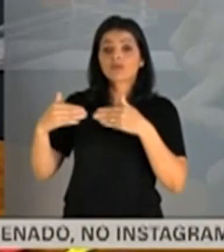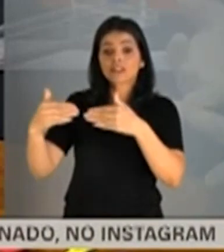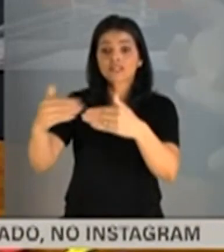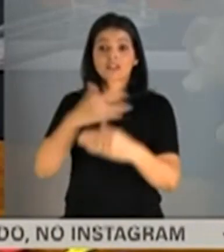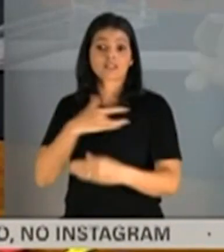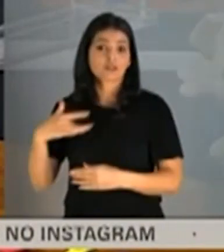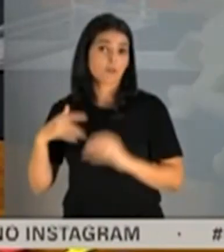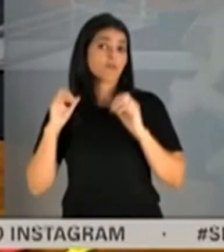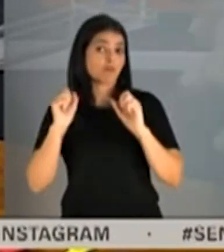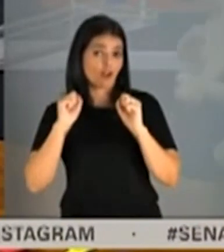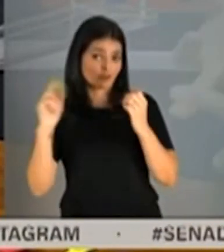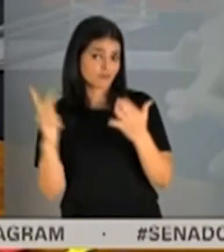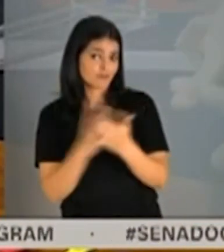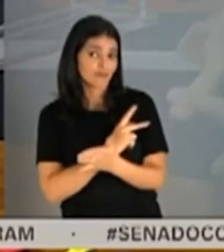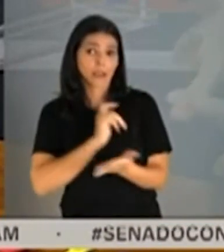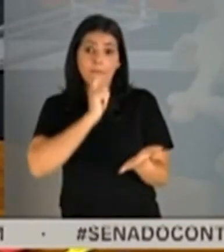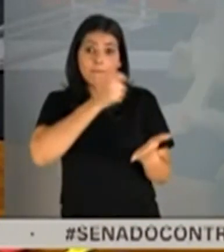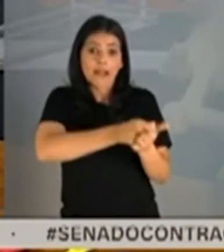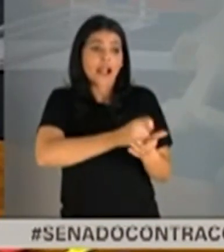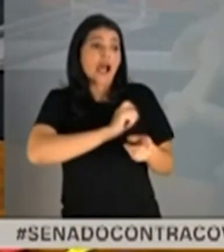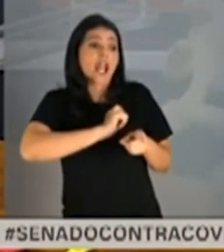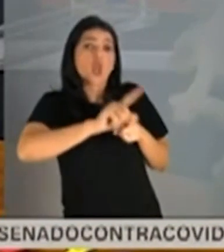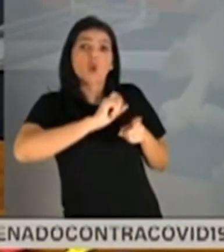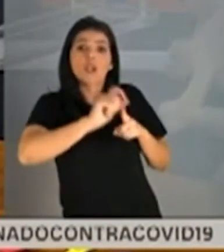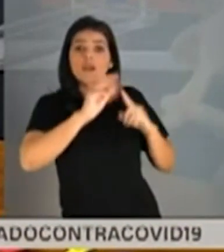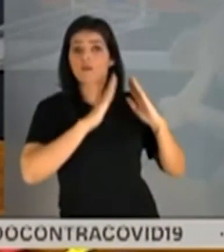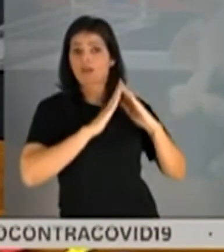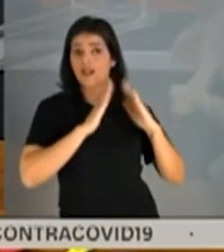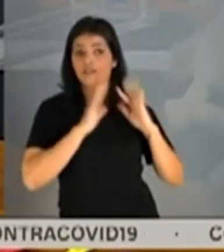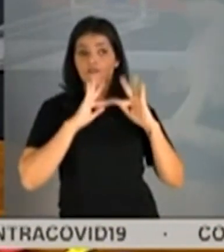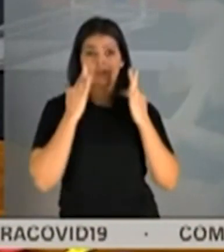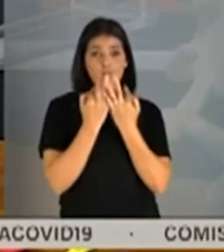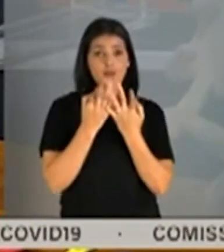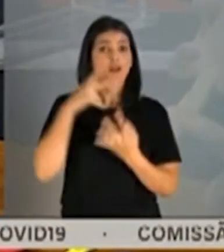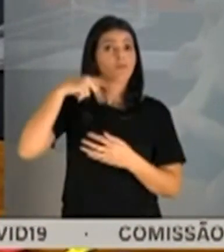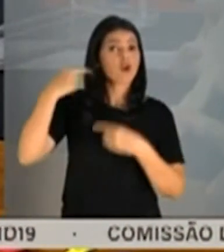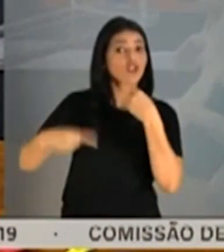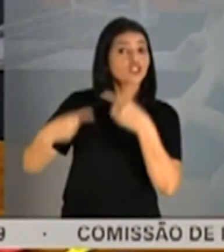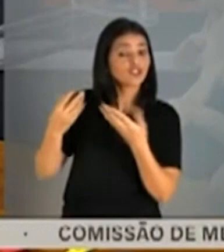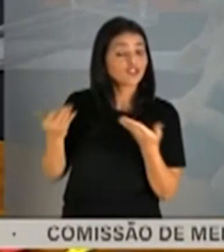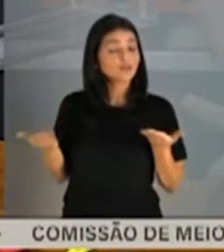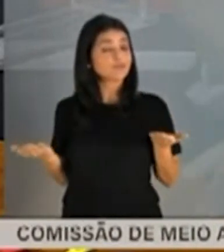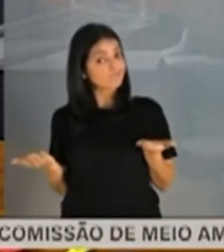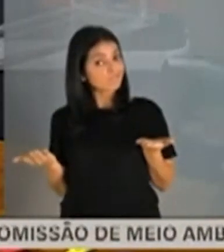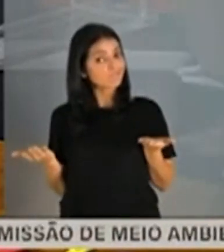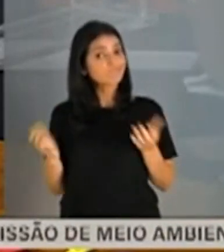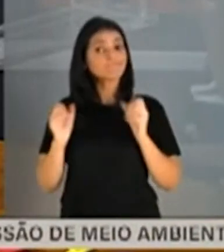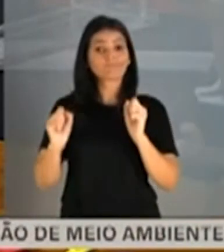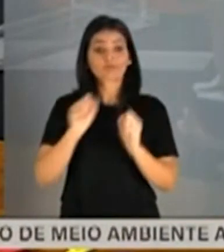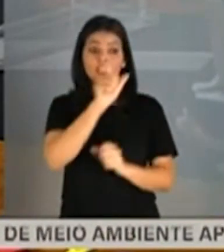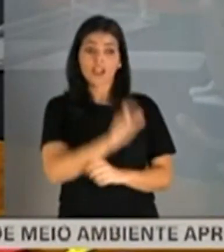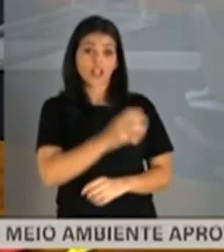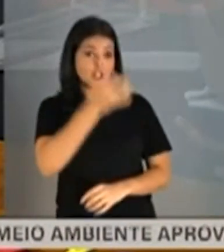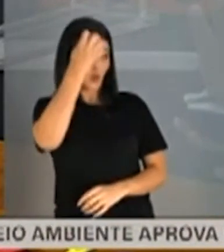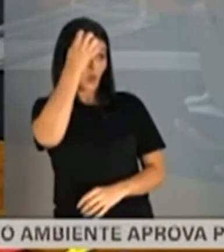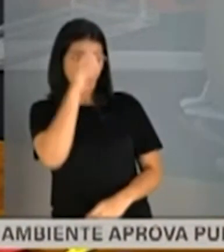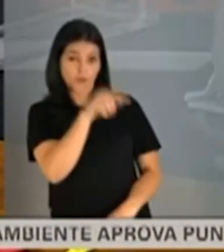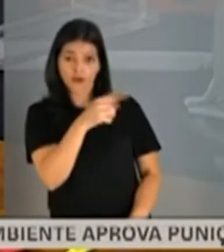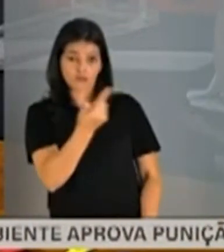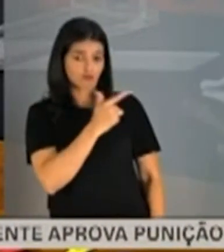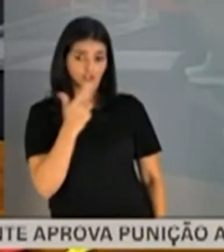da Saúde, pode ter pagado aluguel de casa de parente de político. E ele não tem culpa,